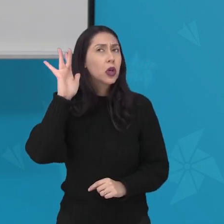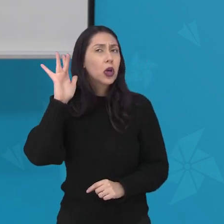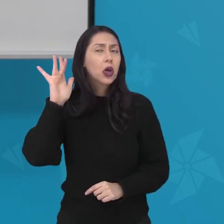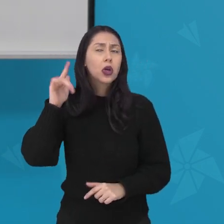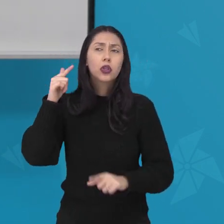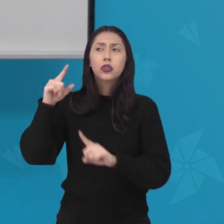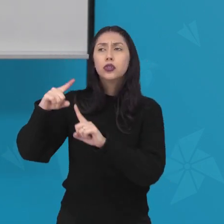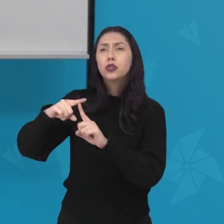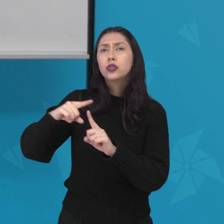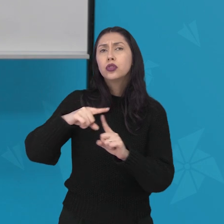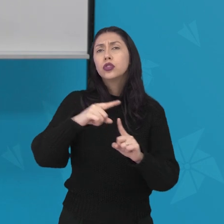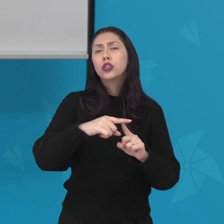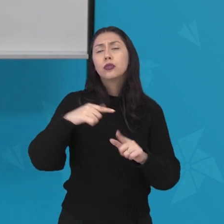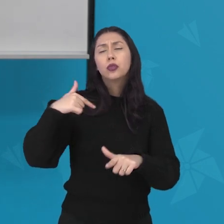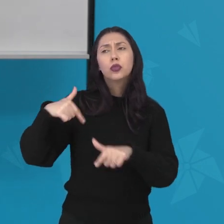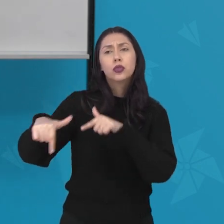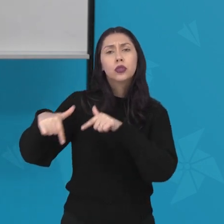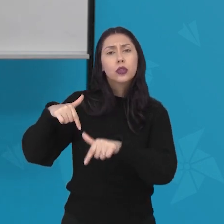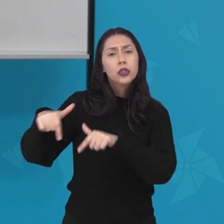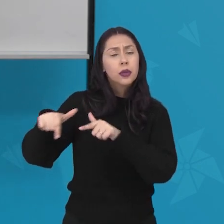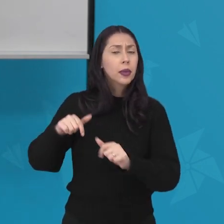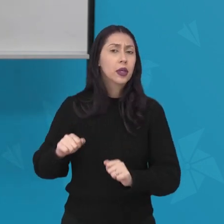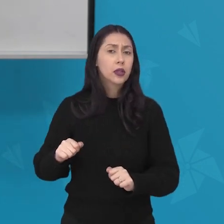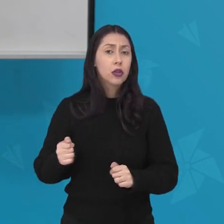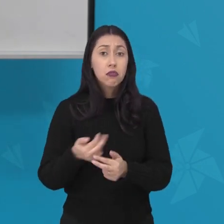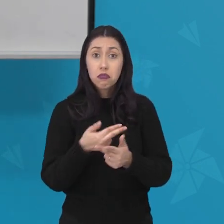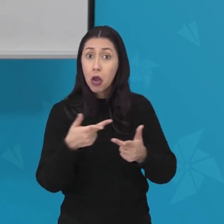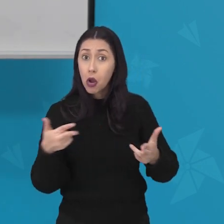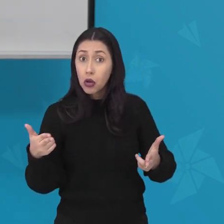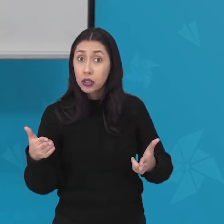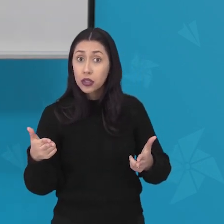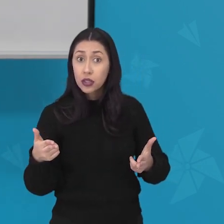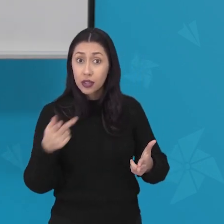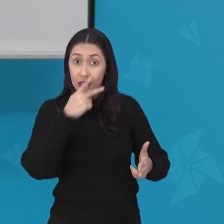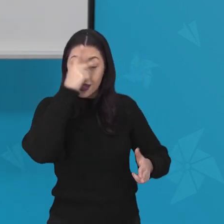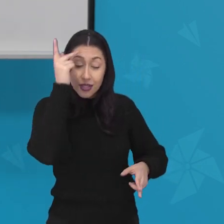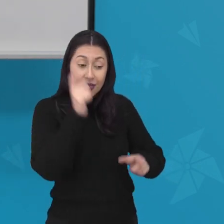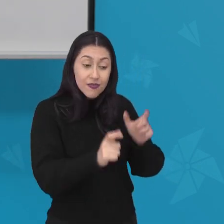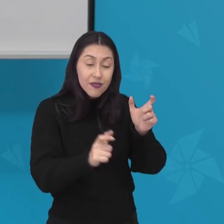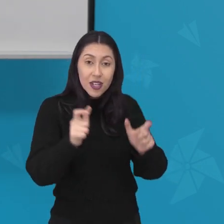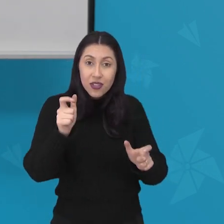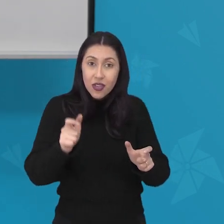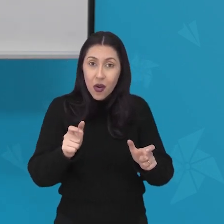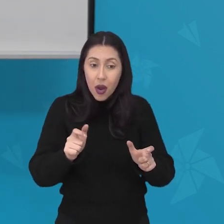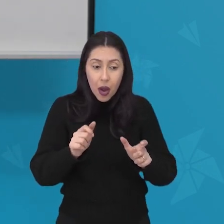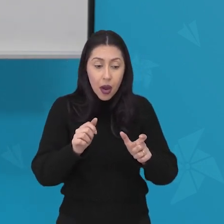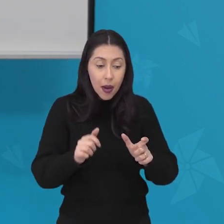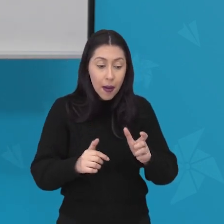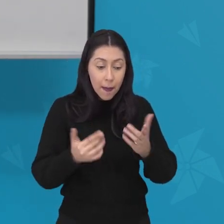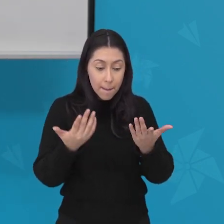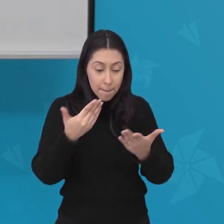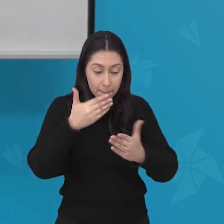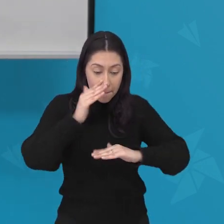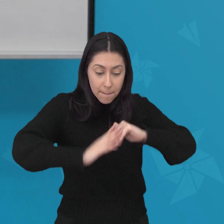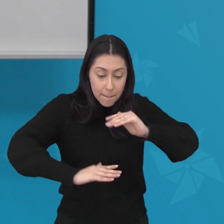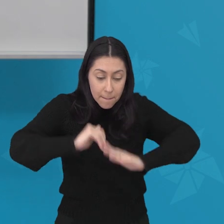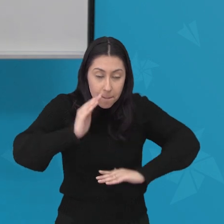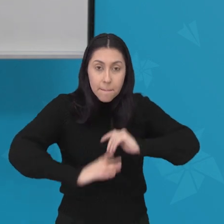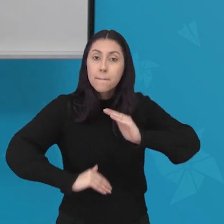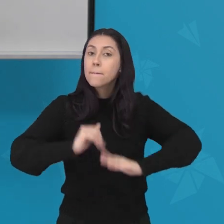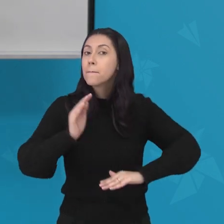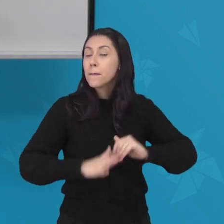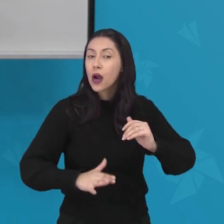de trabalho, tudo aquilo que era reunido na palavra artesanato, né? Um artesanato humano que